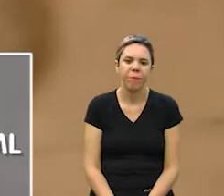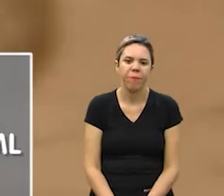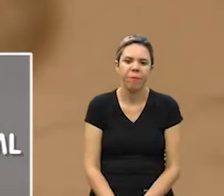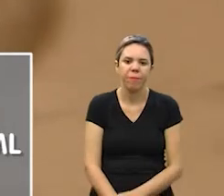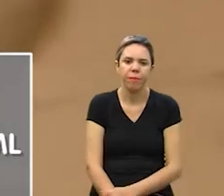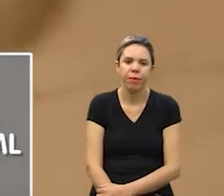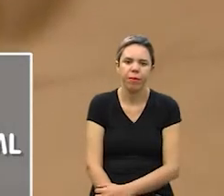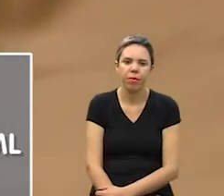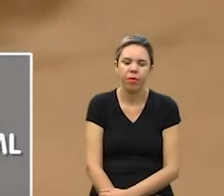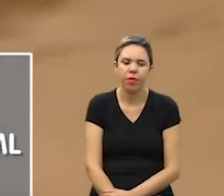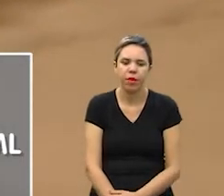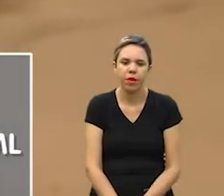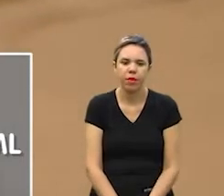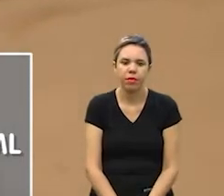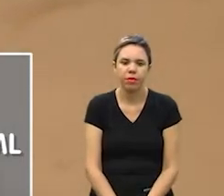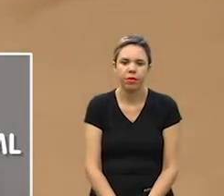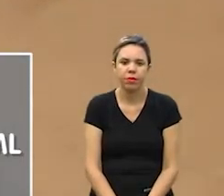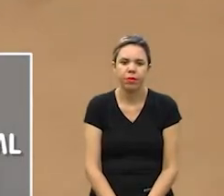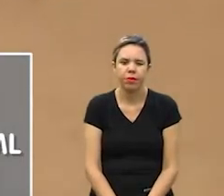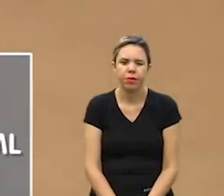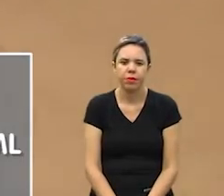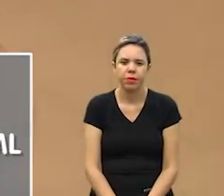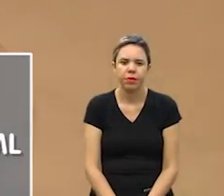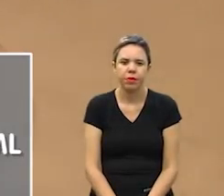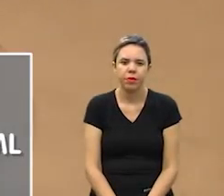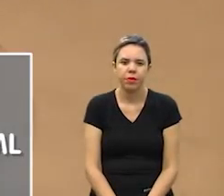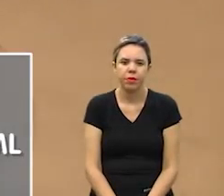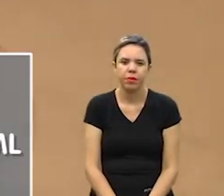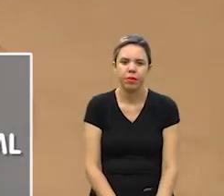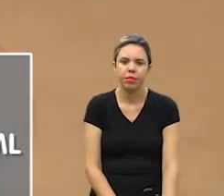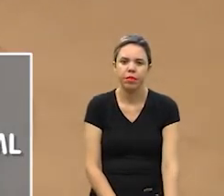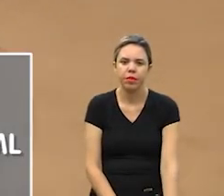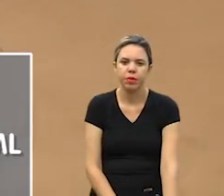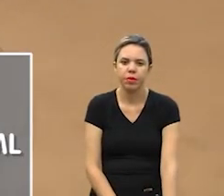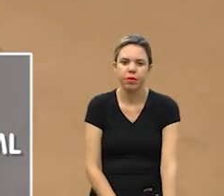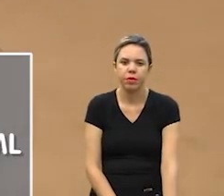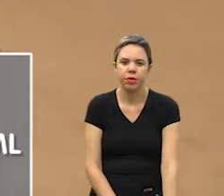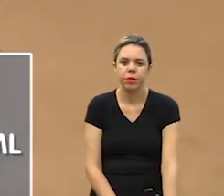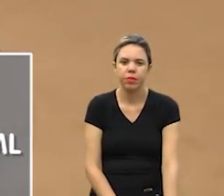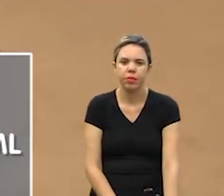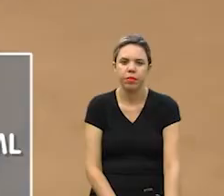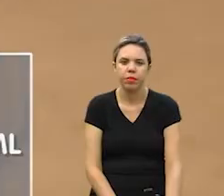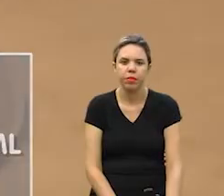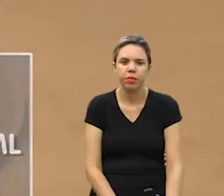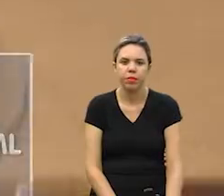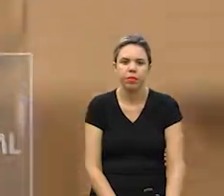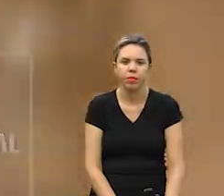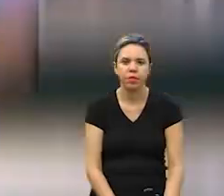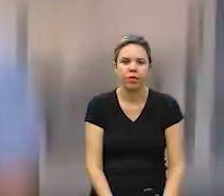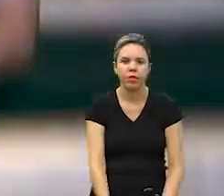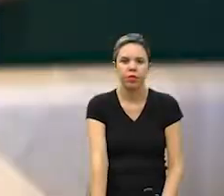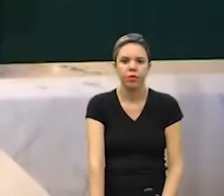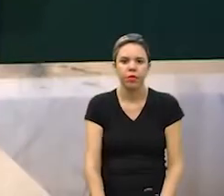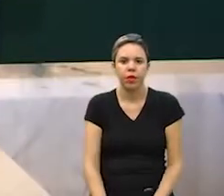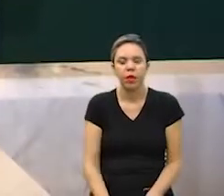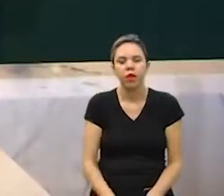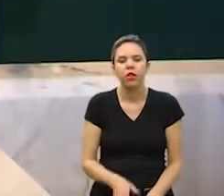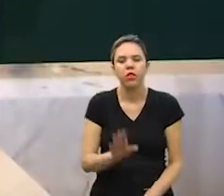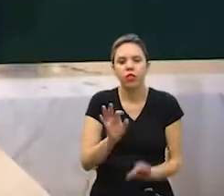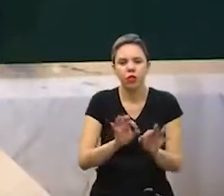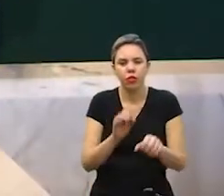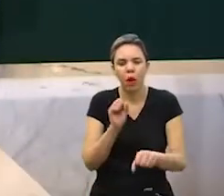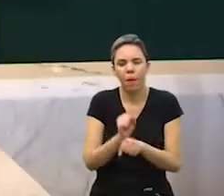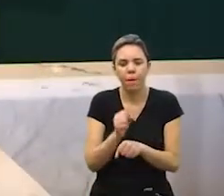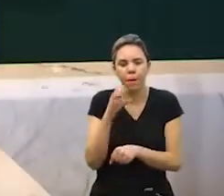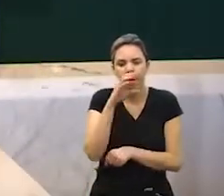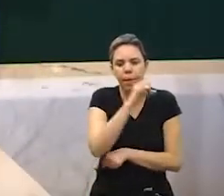ou taça que preferir. Esses 2 drinks vão render aproximadamente 400 ml. Bom, a gente